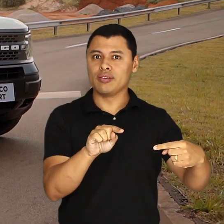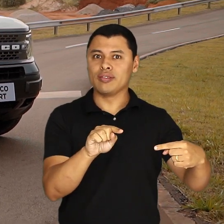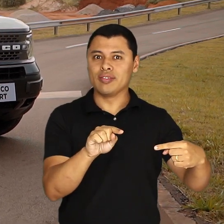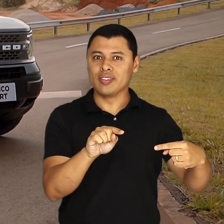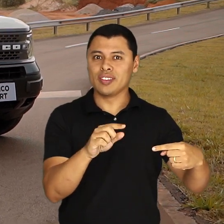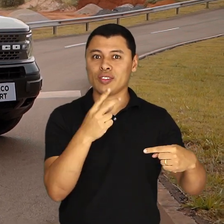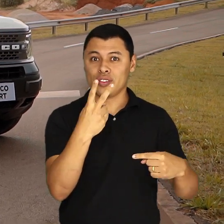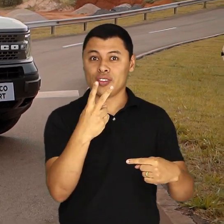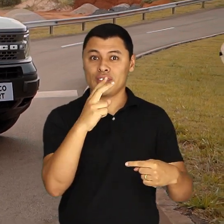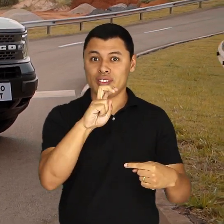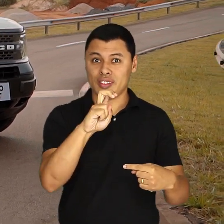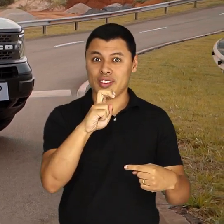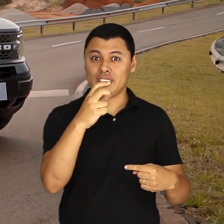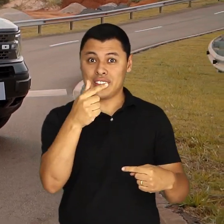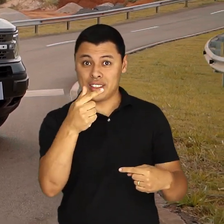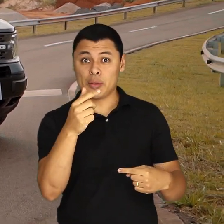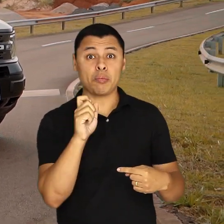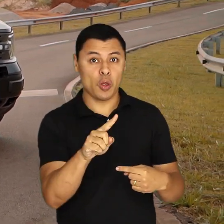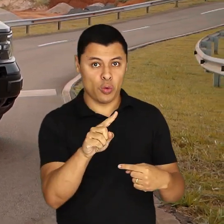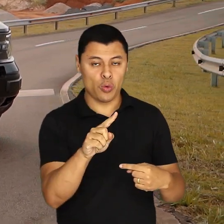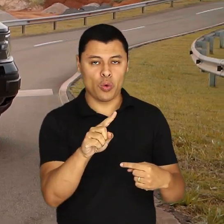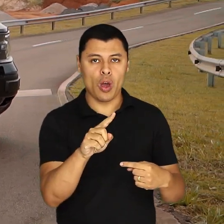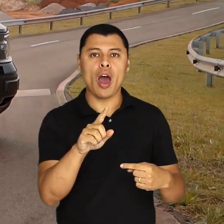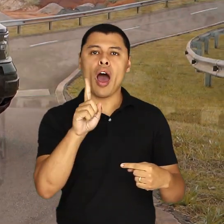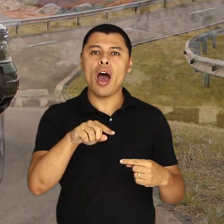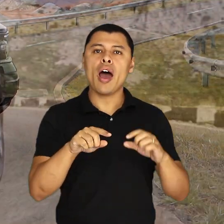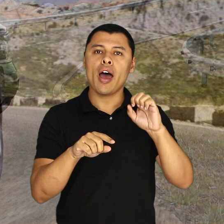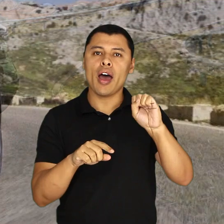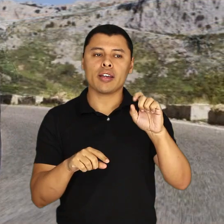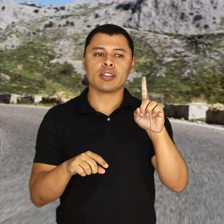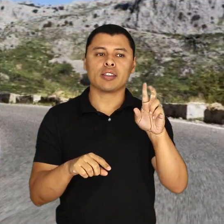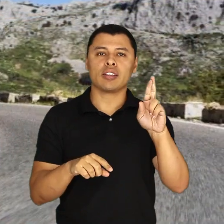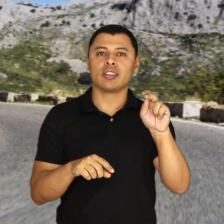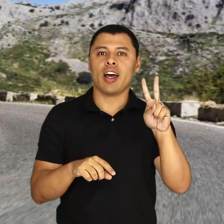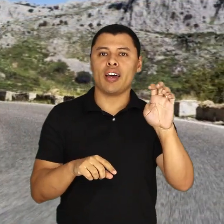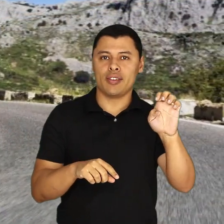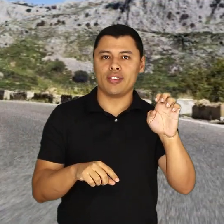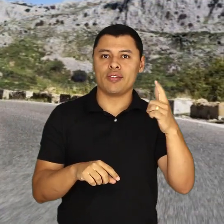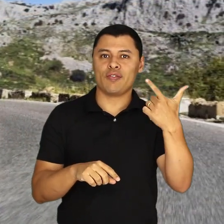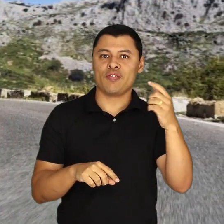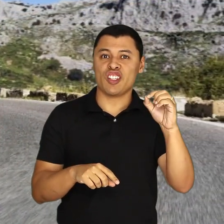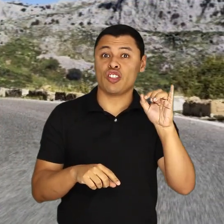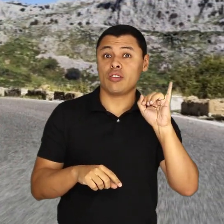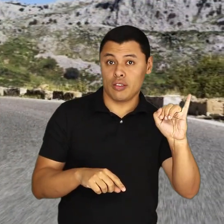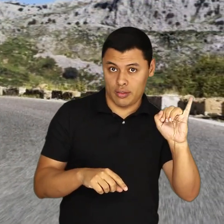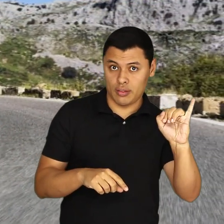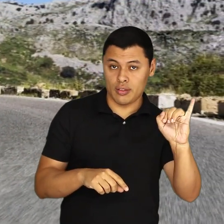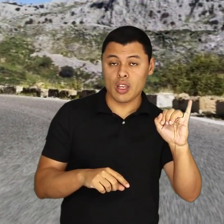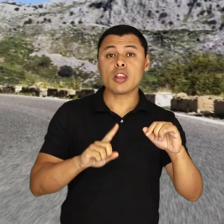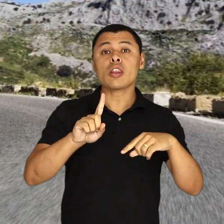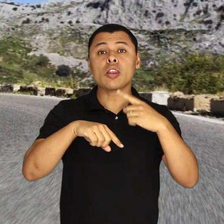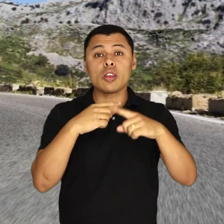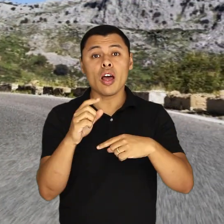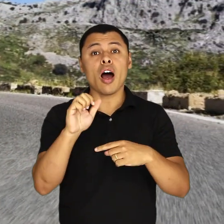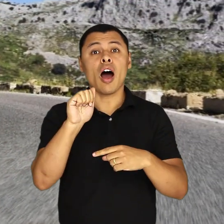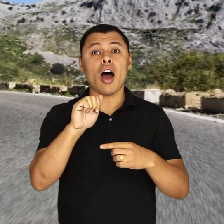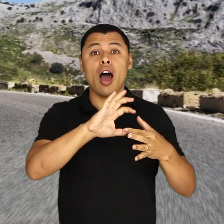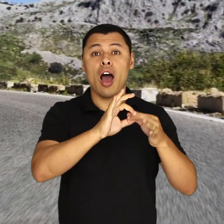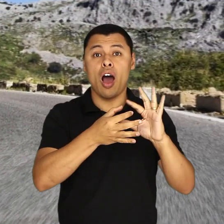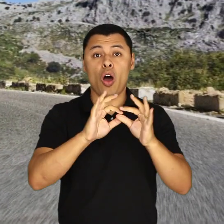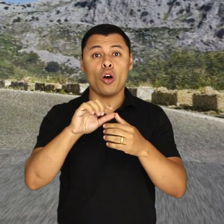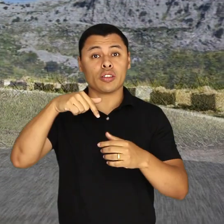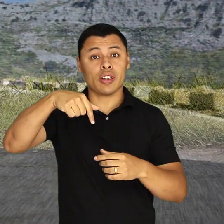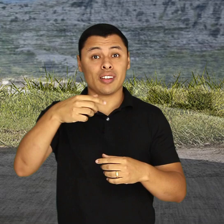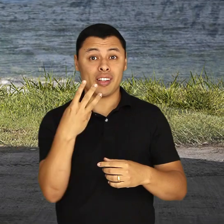dianteira, né? 257 mil reais também, que é o S-Drive 20i na versão GP. Acima dele a gente tem o Audi